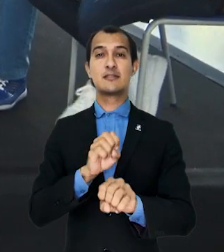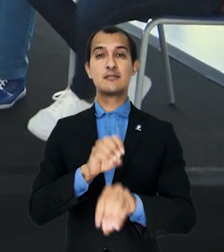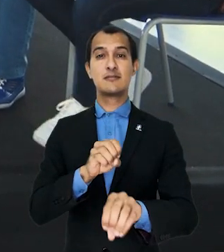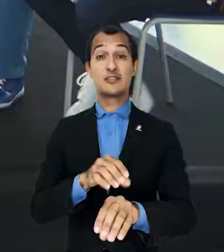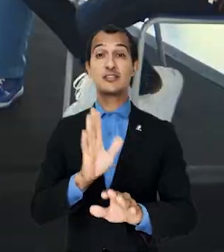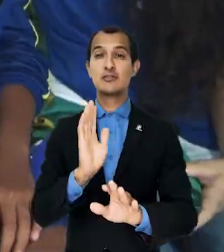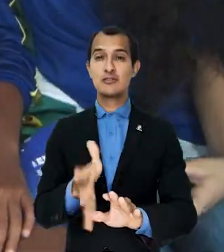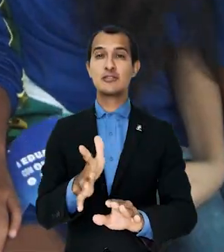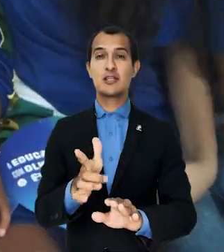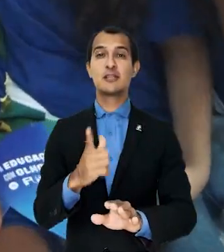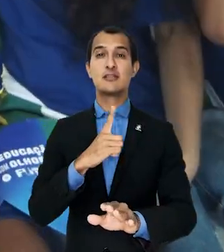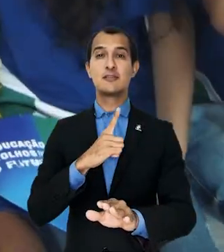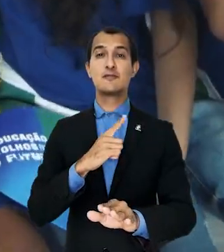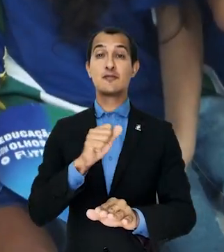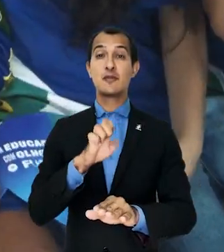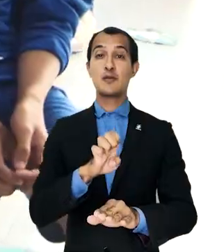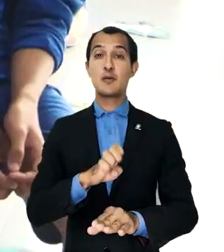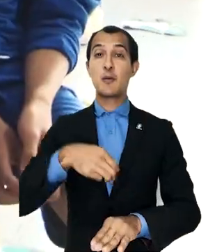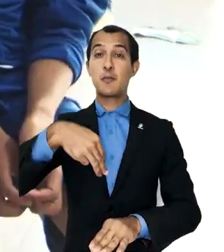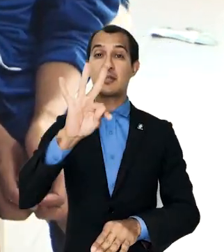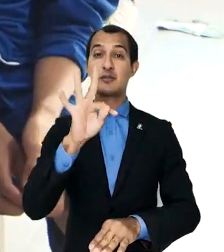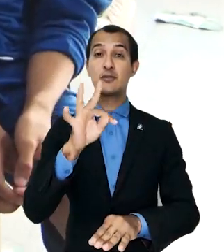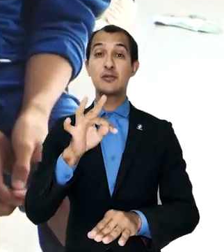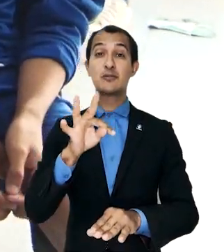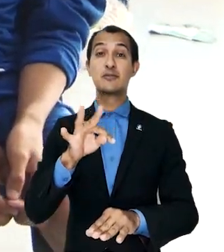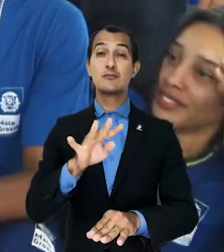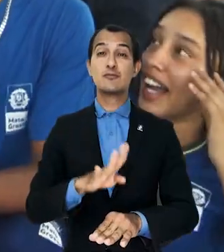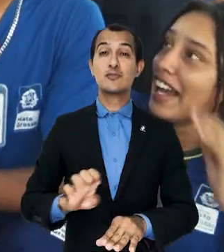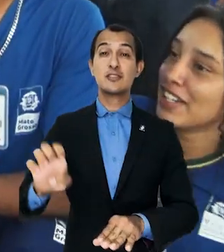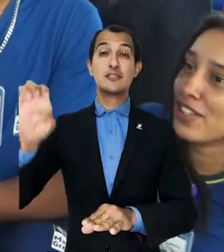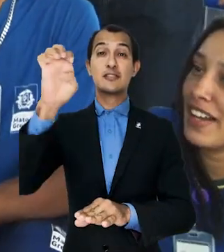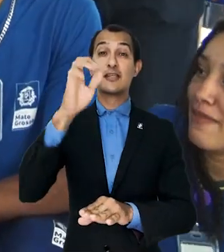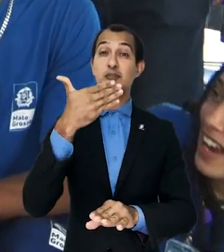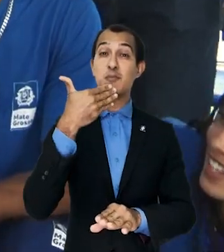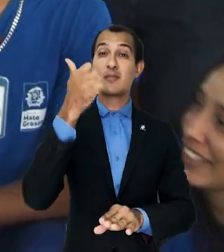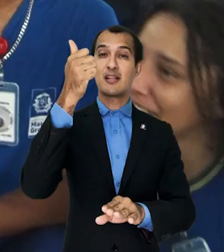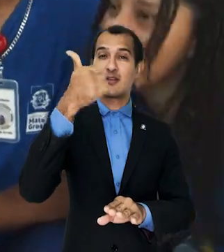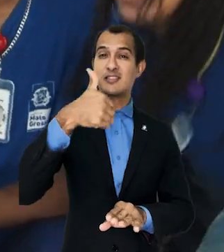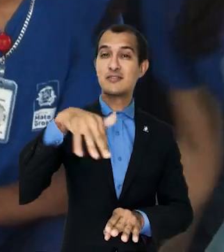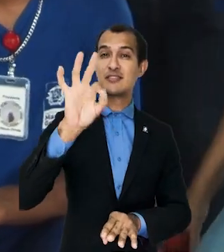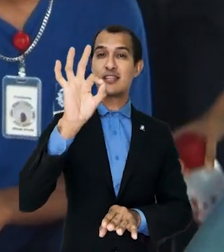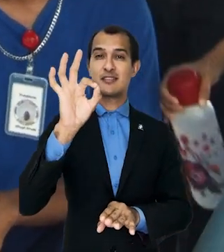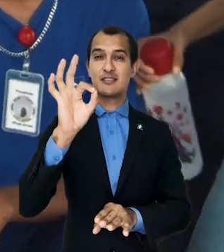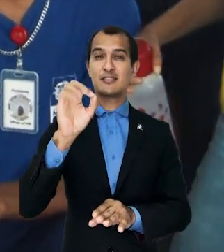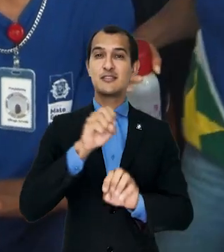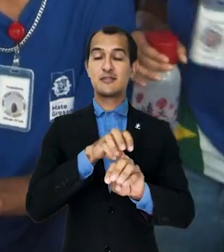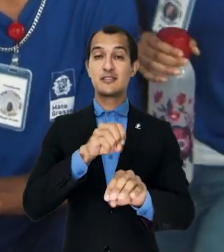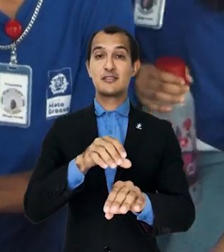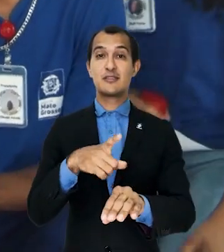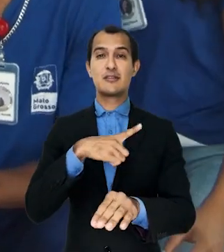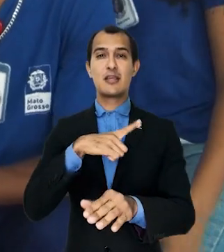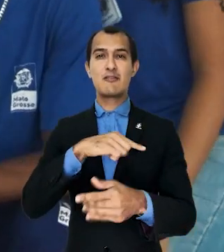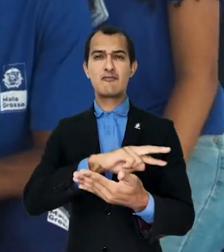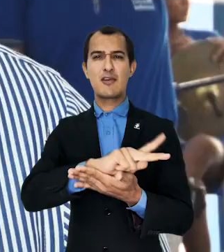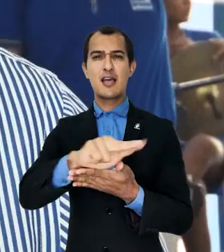10 anos que já gerou o resultado e colocou Mato Grosso entre os 10 estados com os melhores índices de